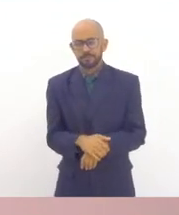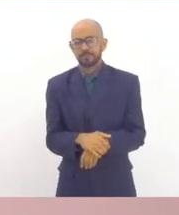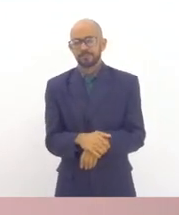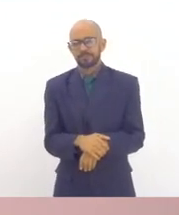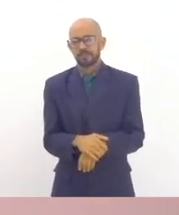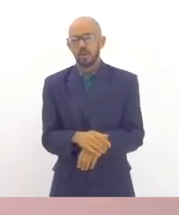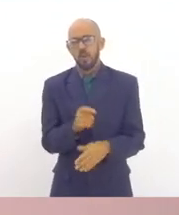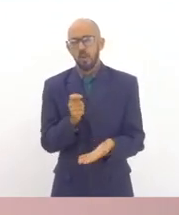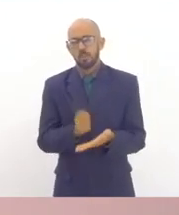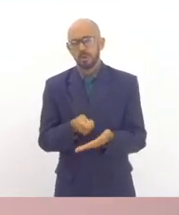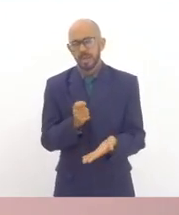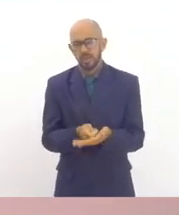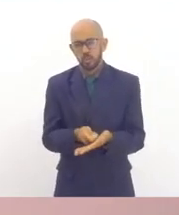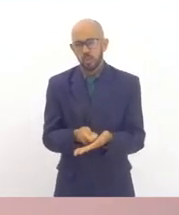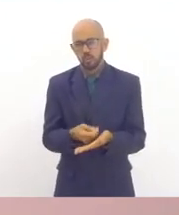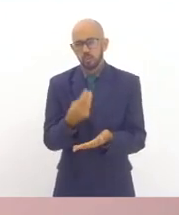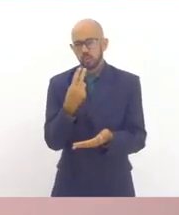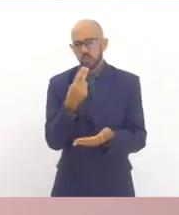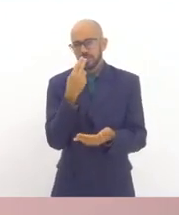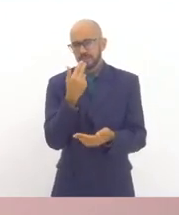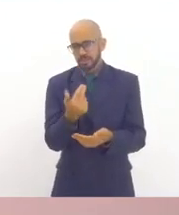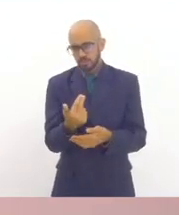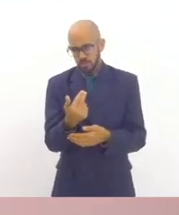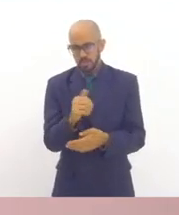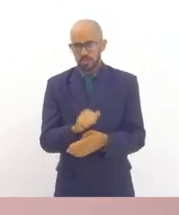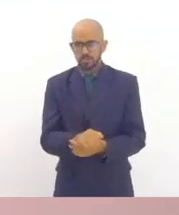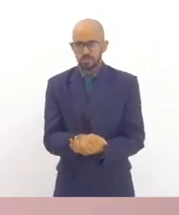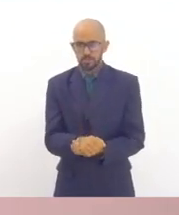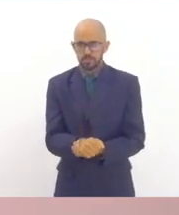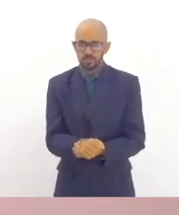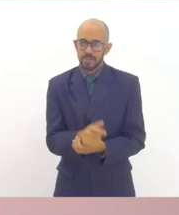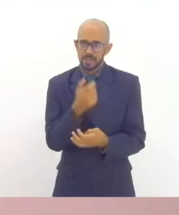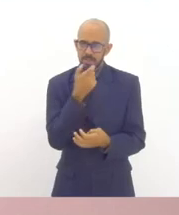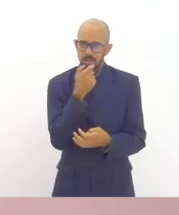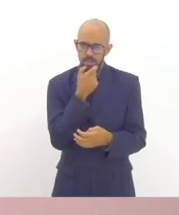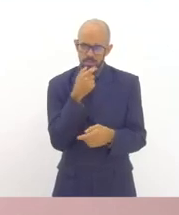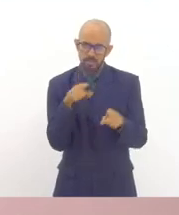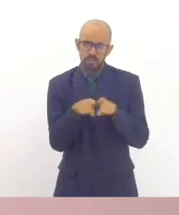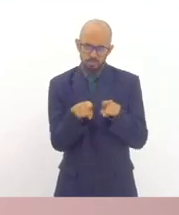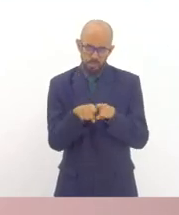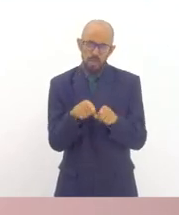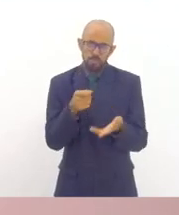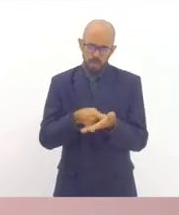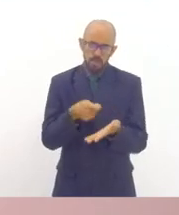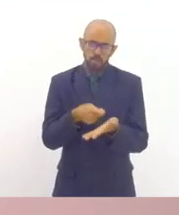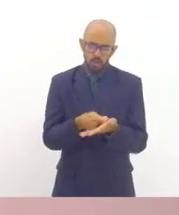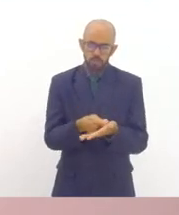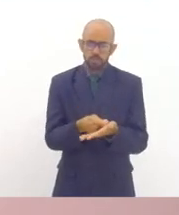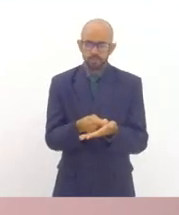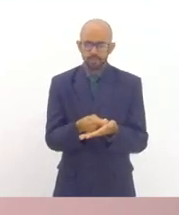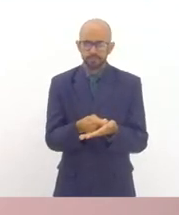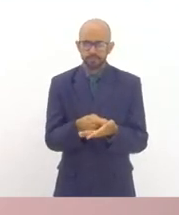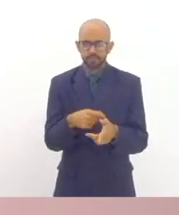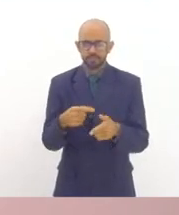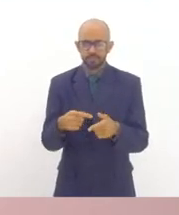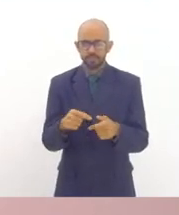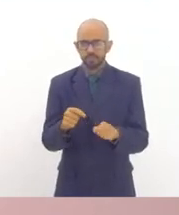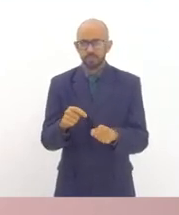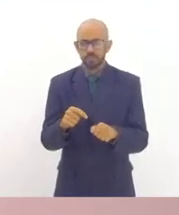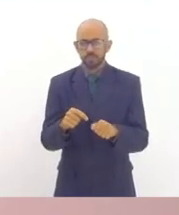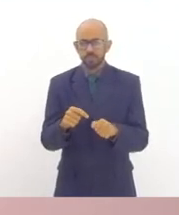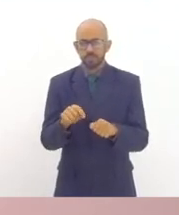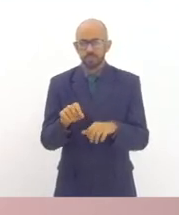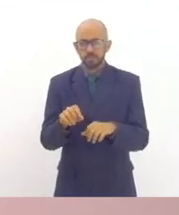são obrigatórias 2 línguas estrangeiras. O inglês também é obrigatório. No ensino fundamental,